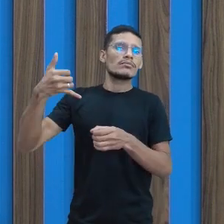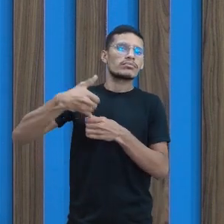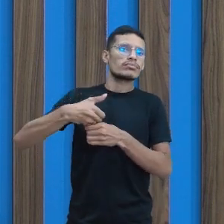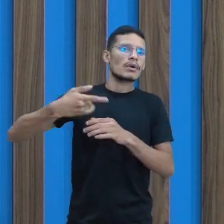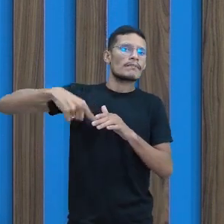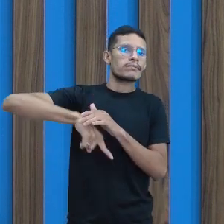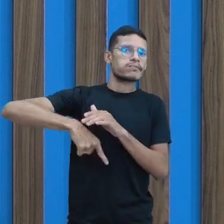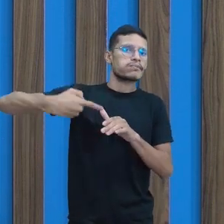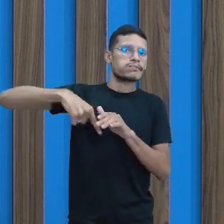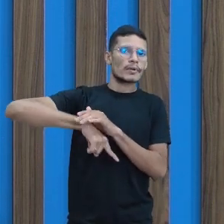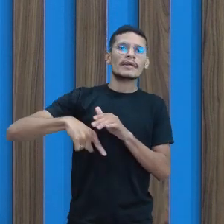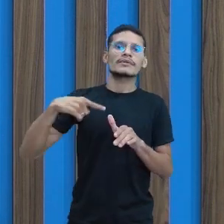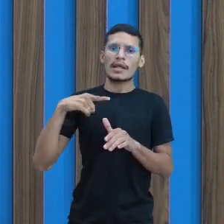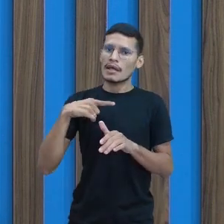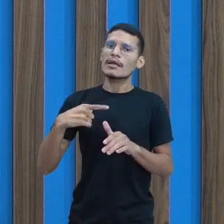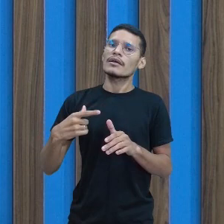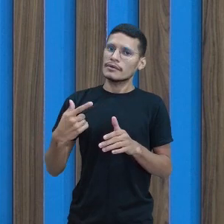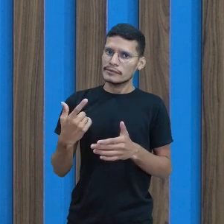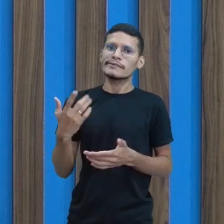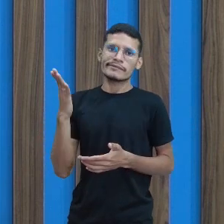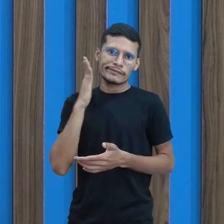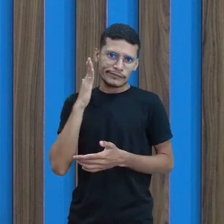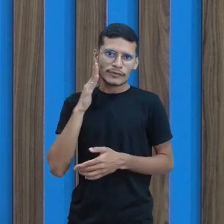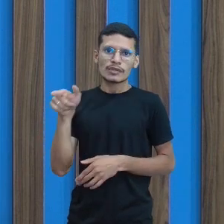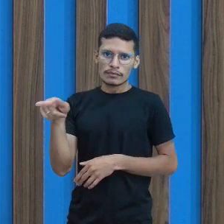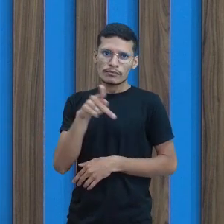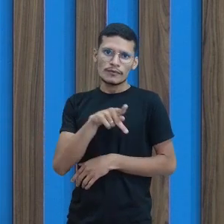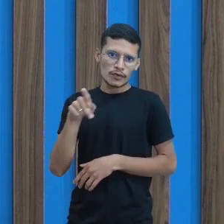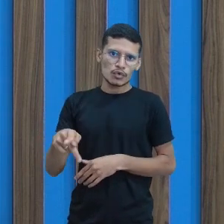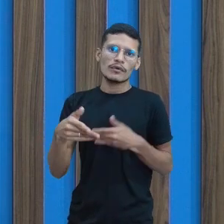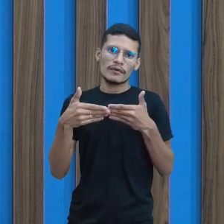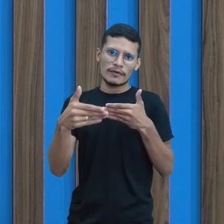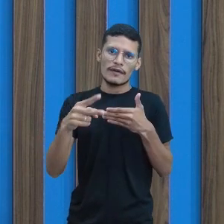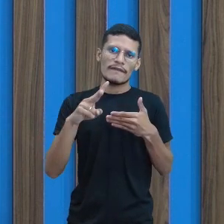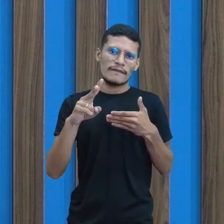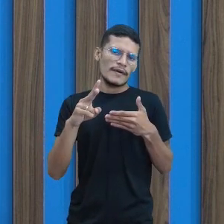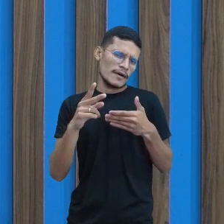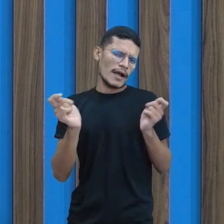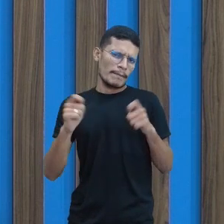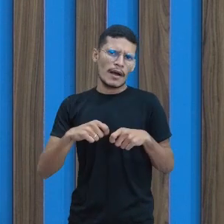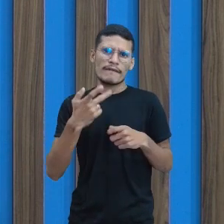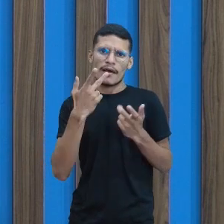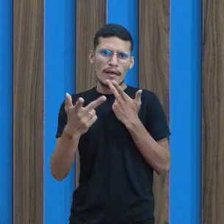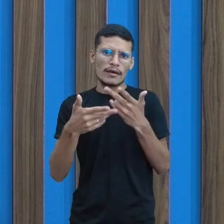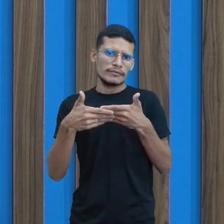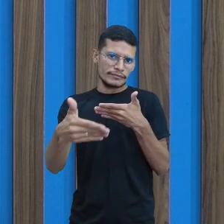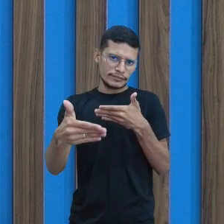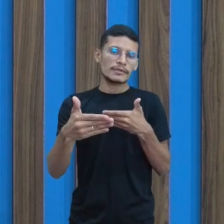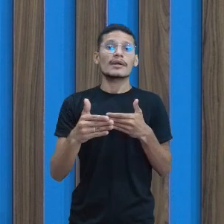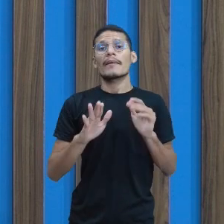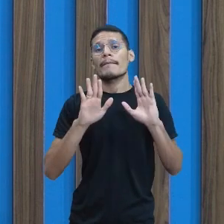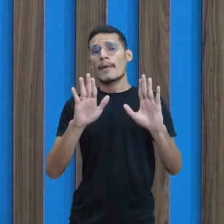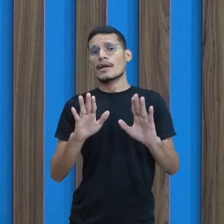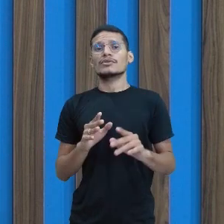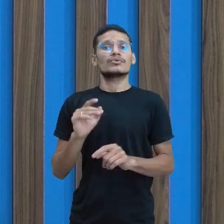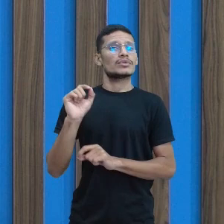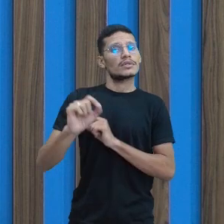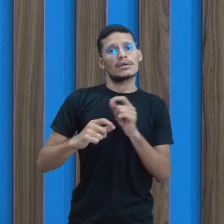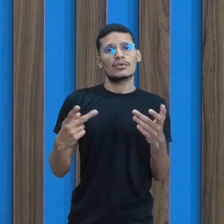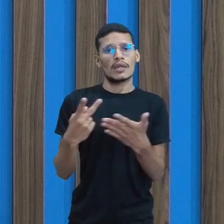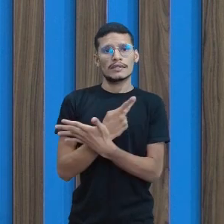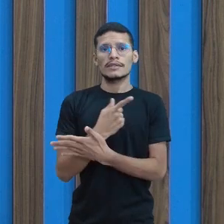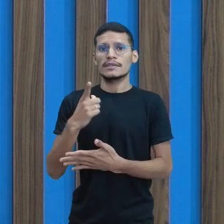de petróleo e talvez o professor possa falar nisso numa próxima aula, mas aí